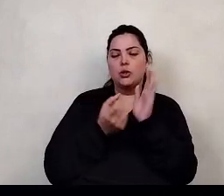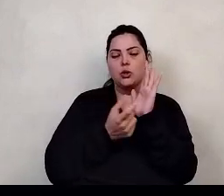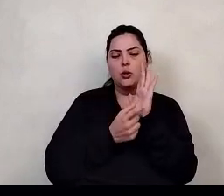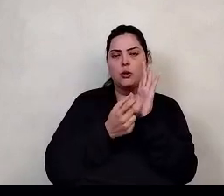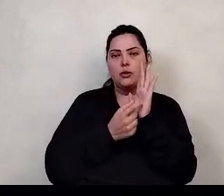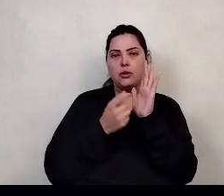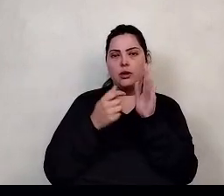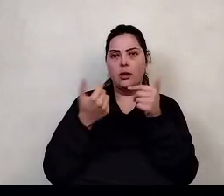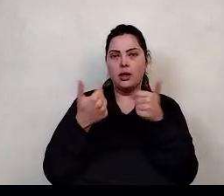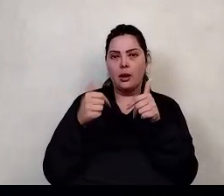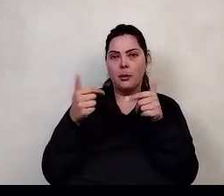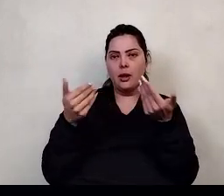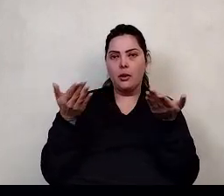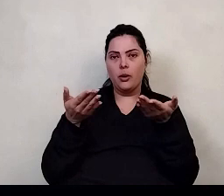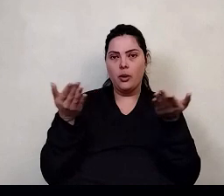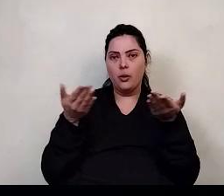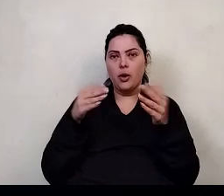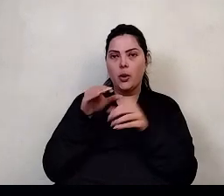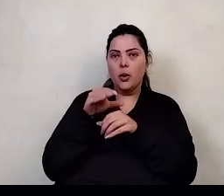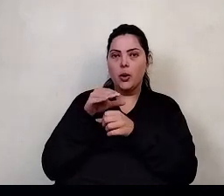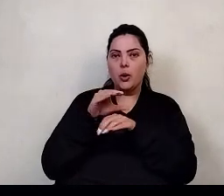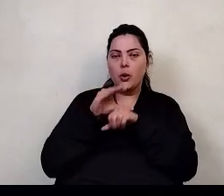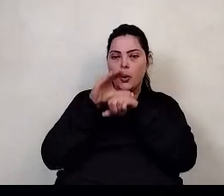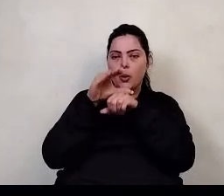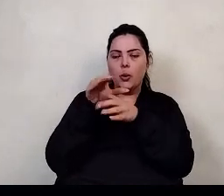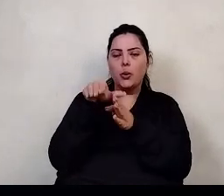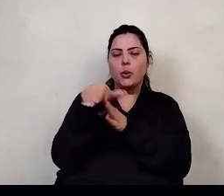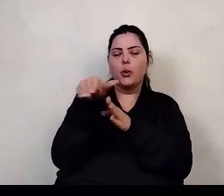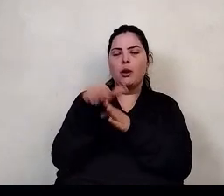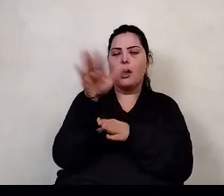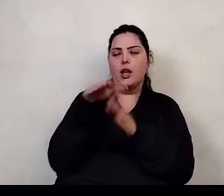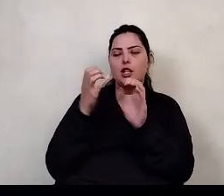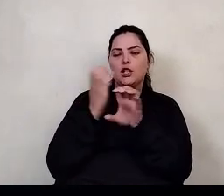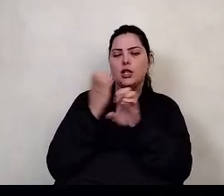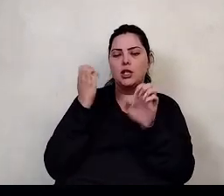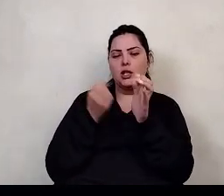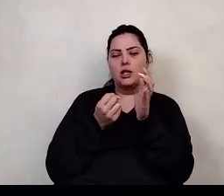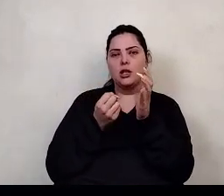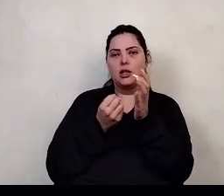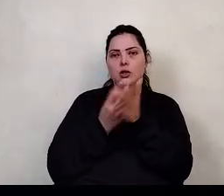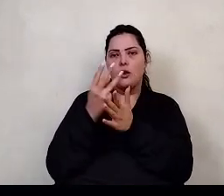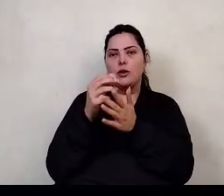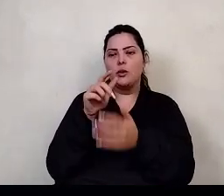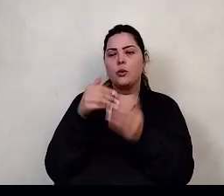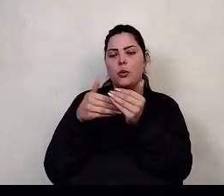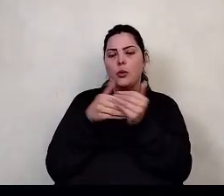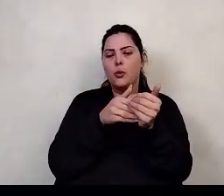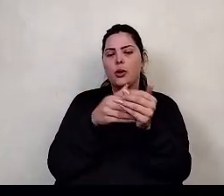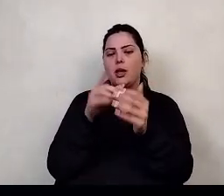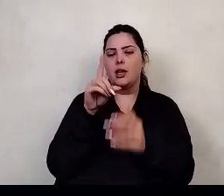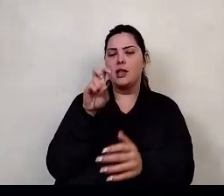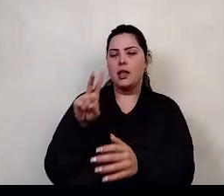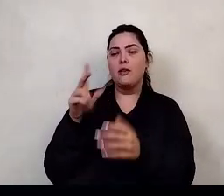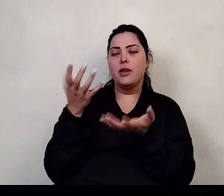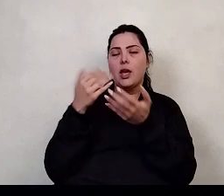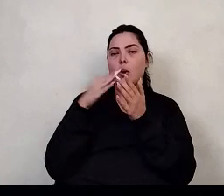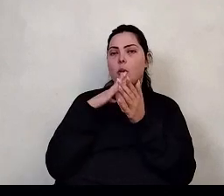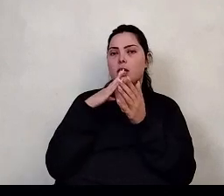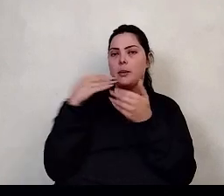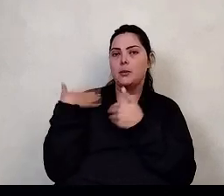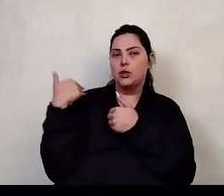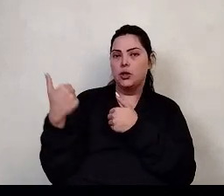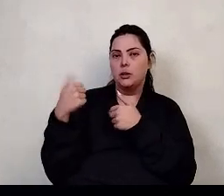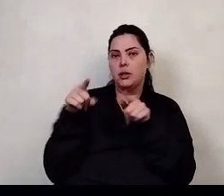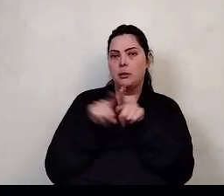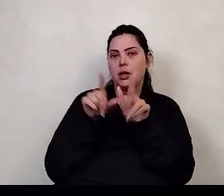trabalho atualmente com consultoria em engenharia de software através do Guia Dev. Quem quiser conhecer um pouco mais, me procura após aqui o nosso papo. E